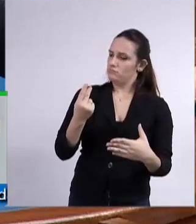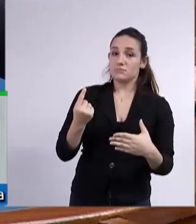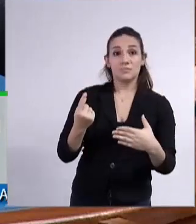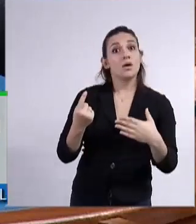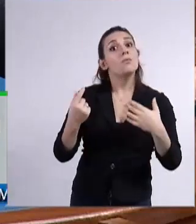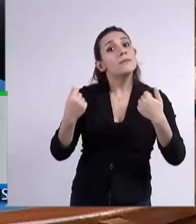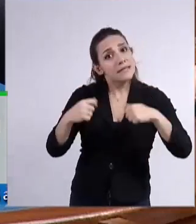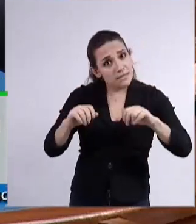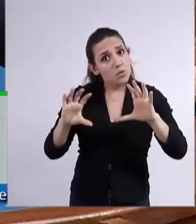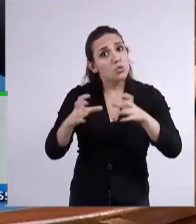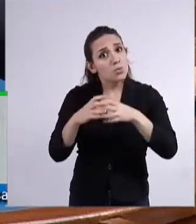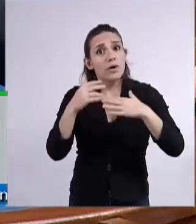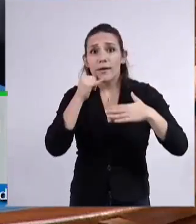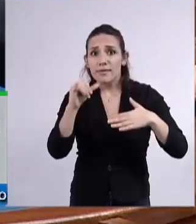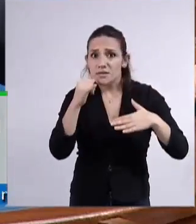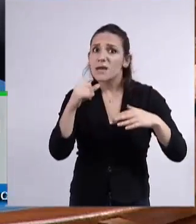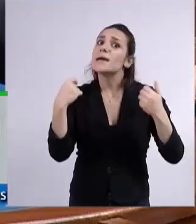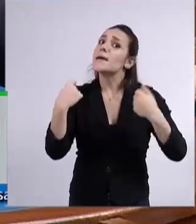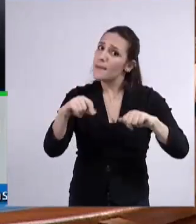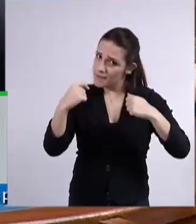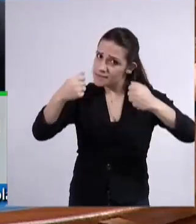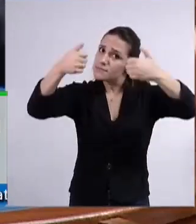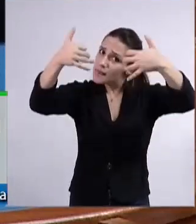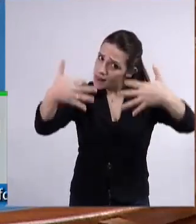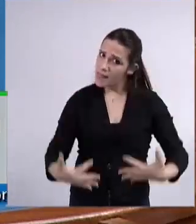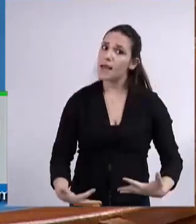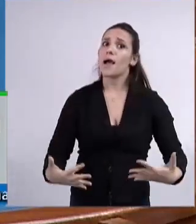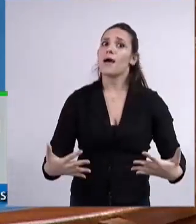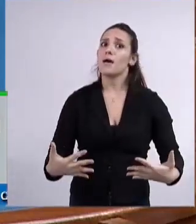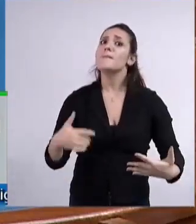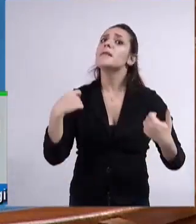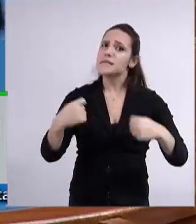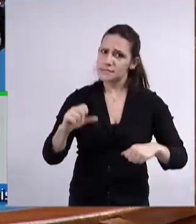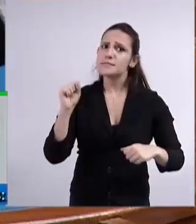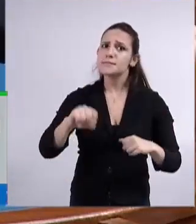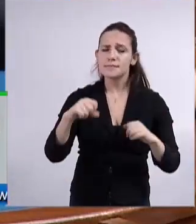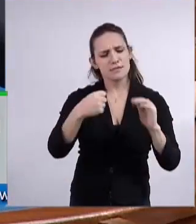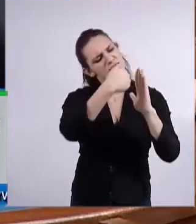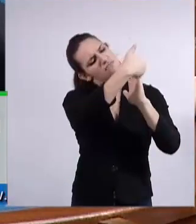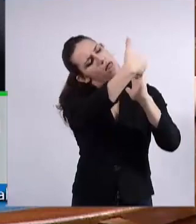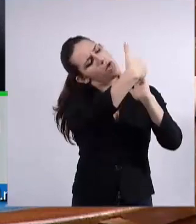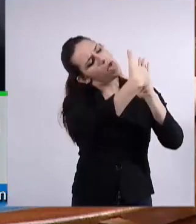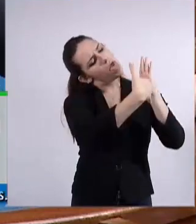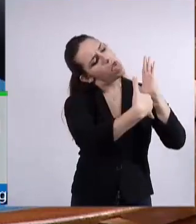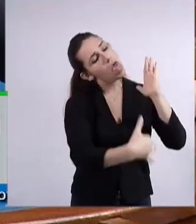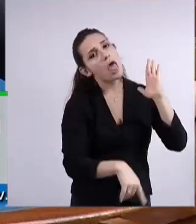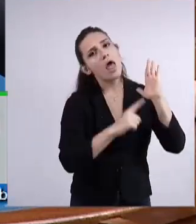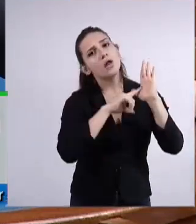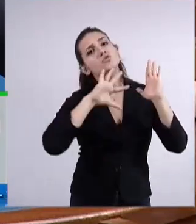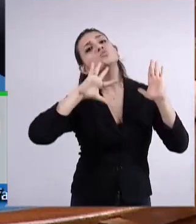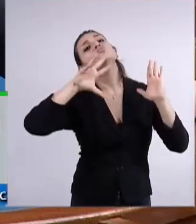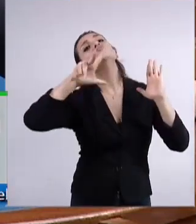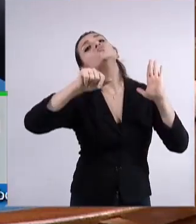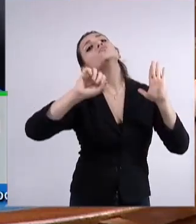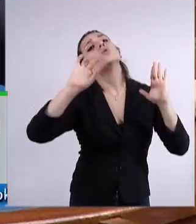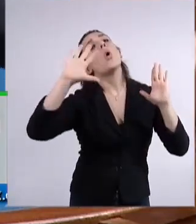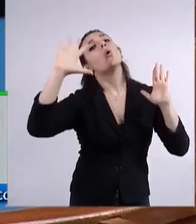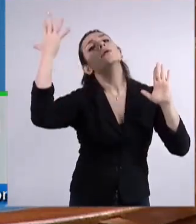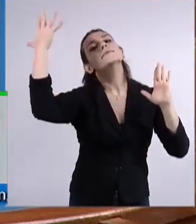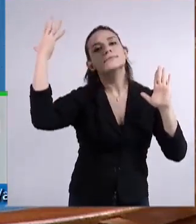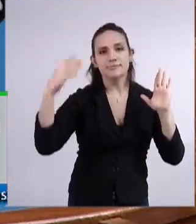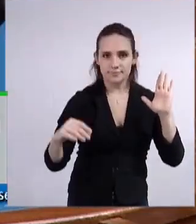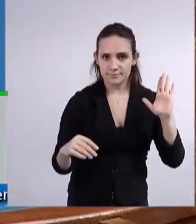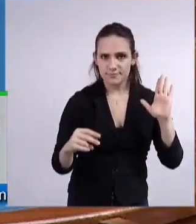esses esclarecimentos. Tem recurso para publicidade, para que o consumidor compreenda a formação da sua conta,